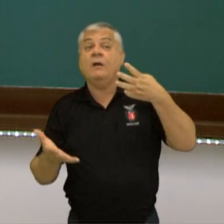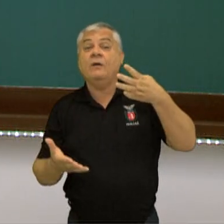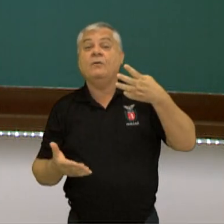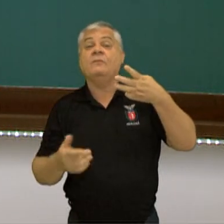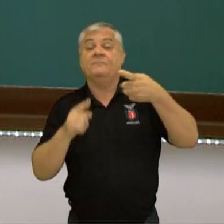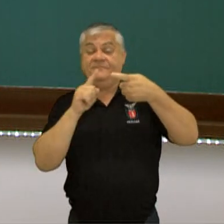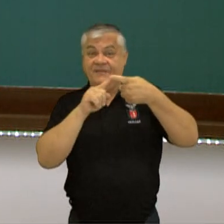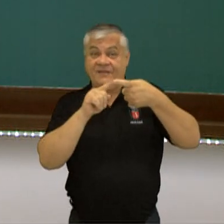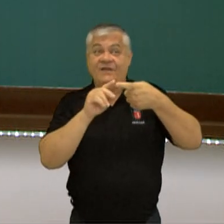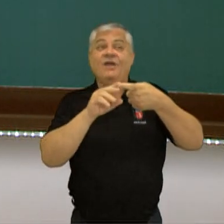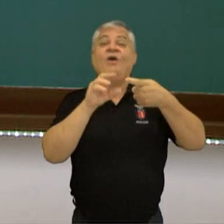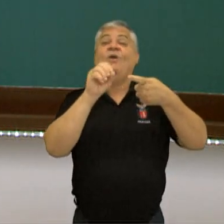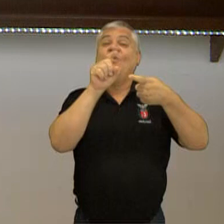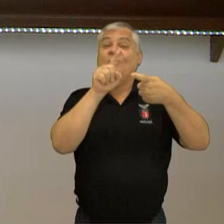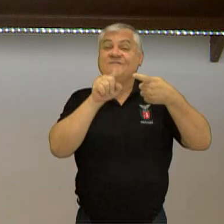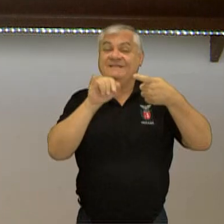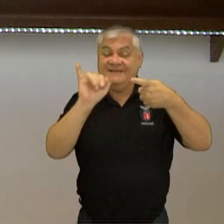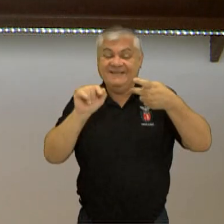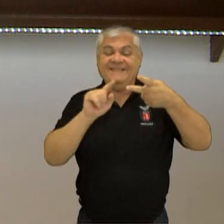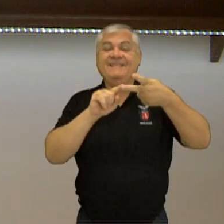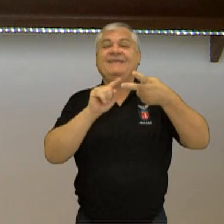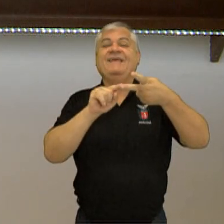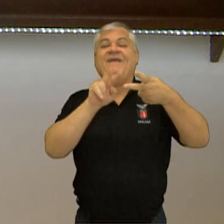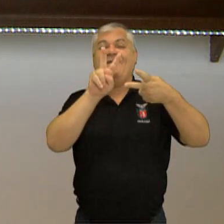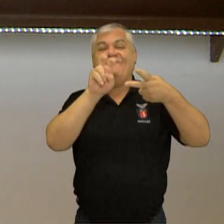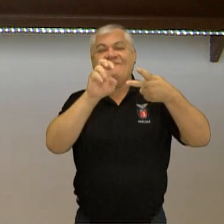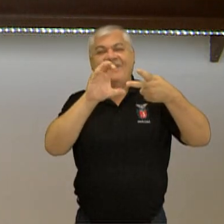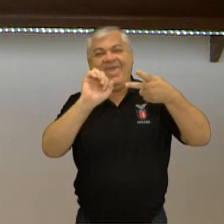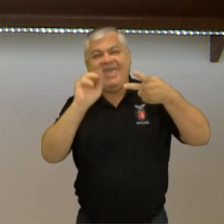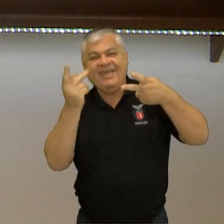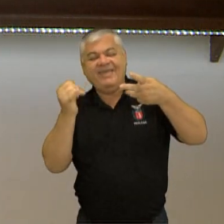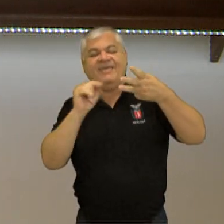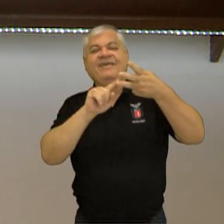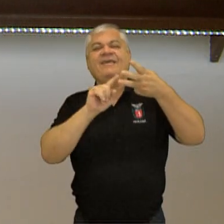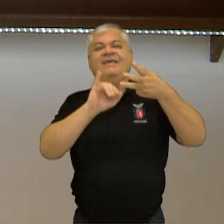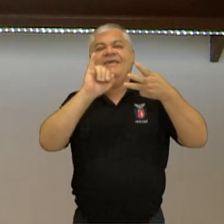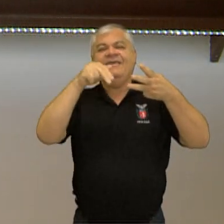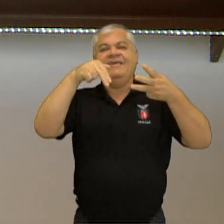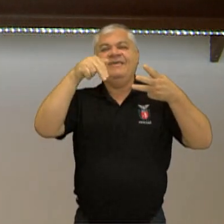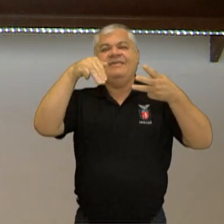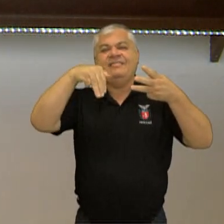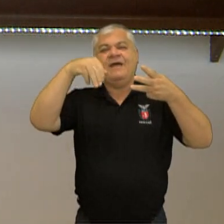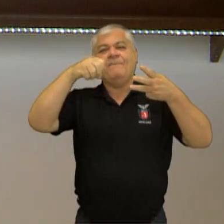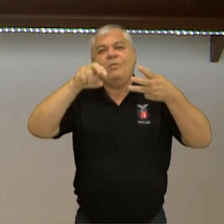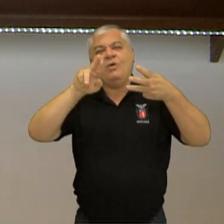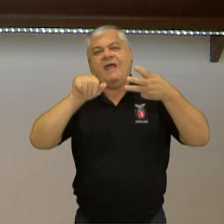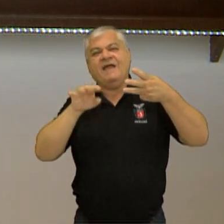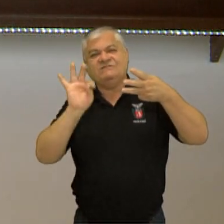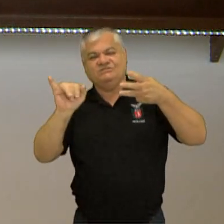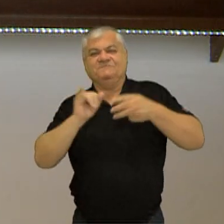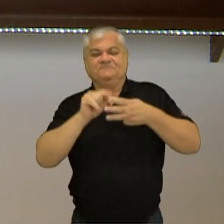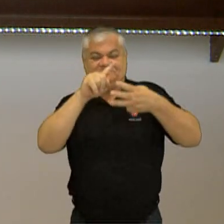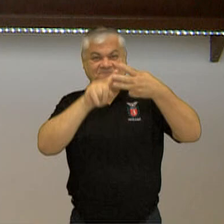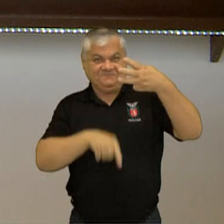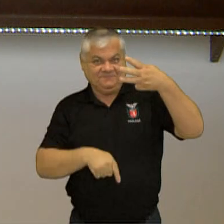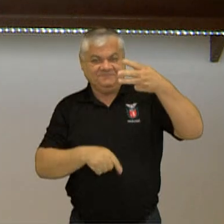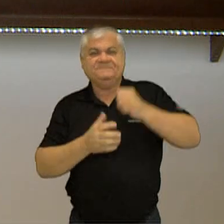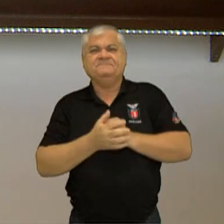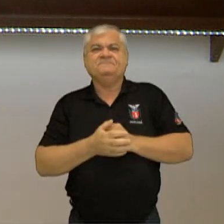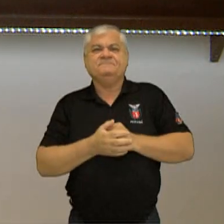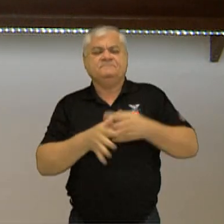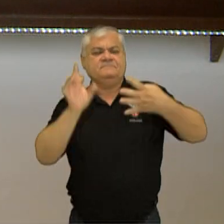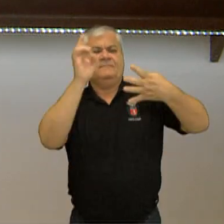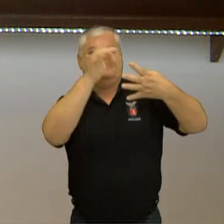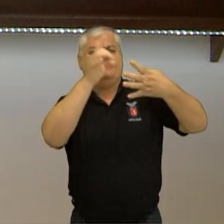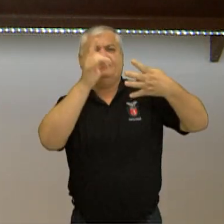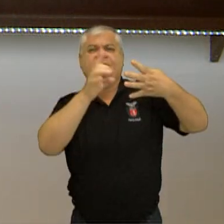Zani, os Vecchi, os Inamorati. Maravilhoso, né? Agora vamos conhecer cada um deles, tá? Comédia, dentro